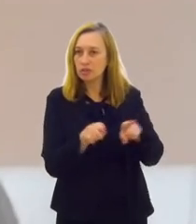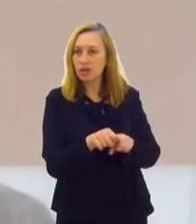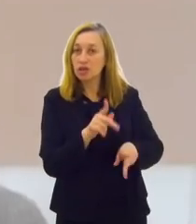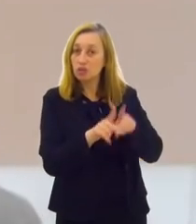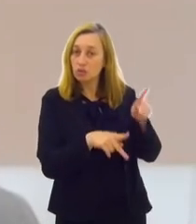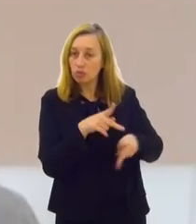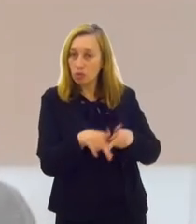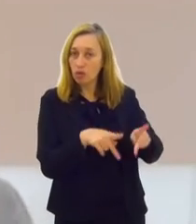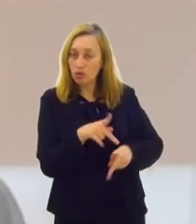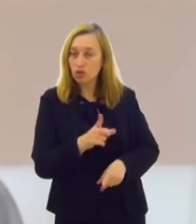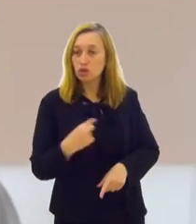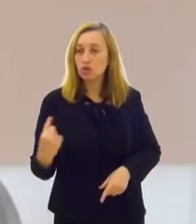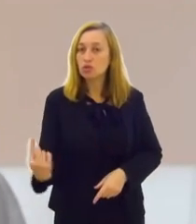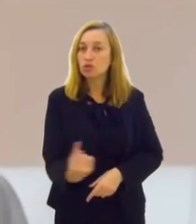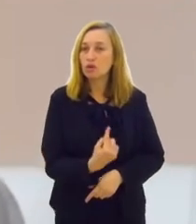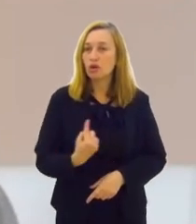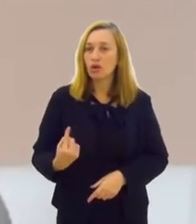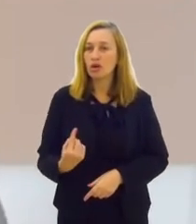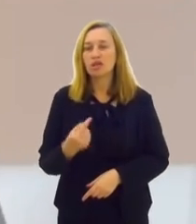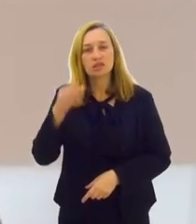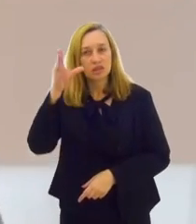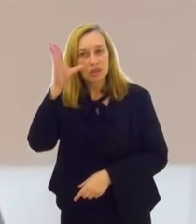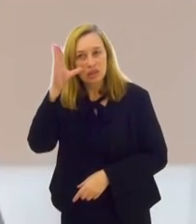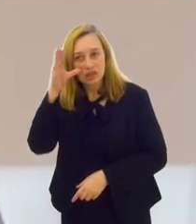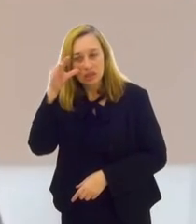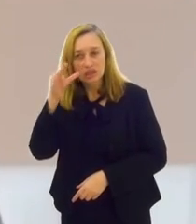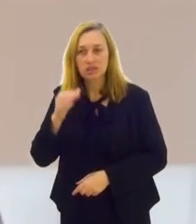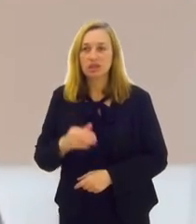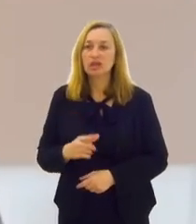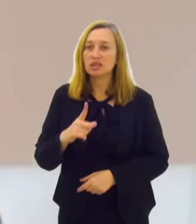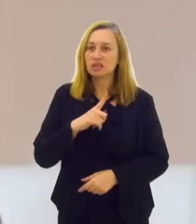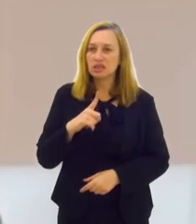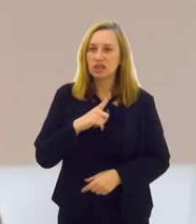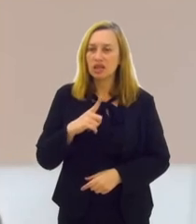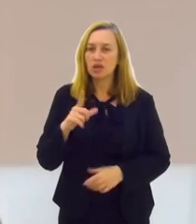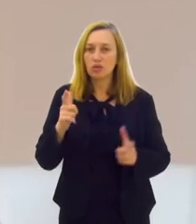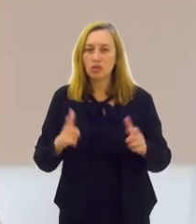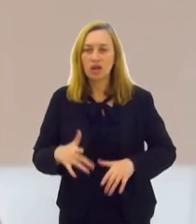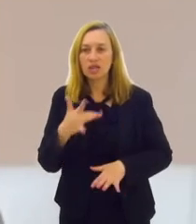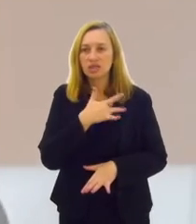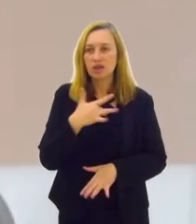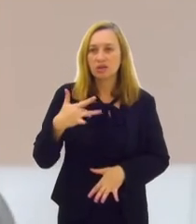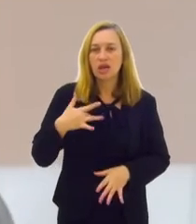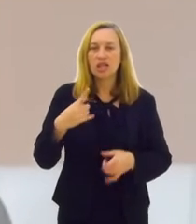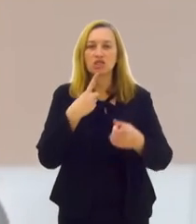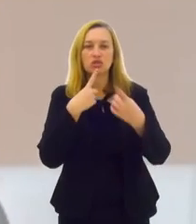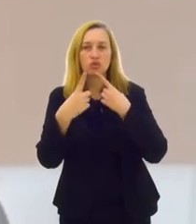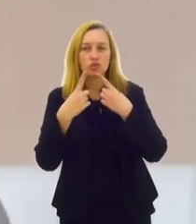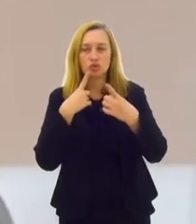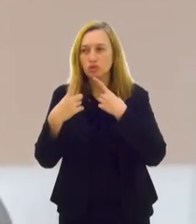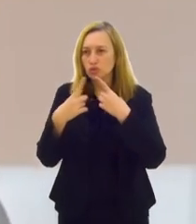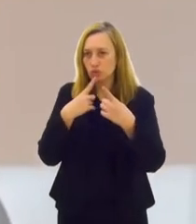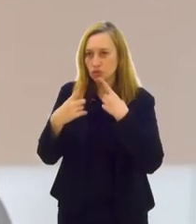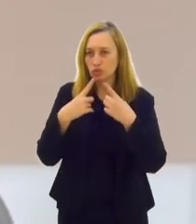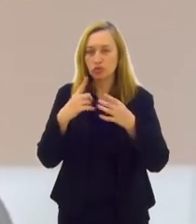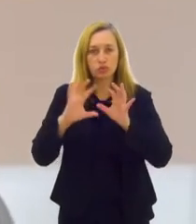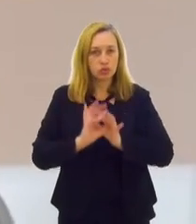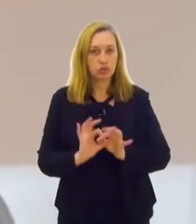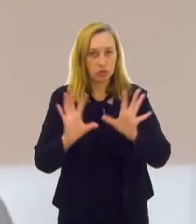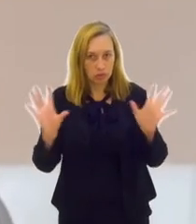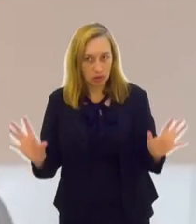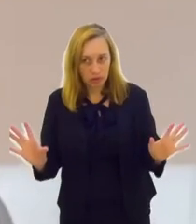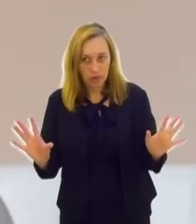dos cidadãos. Nós todos somos interessados em ter um ambiente saudável de debate, de